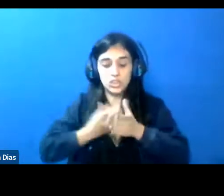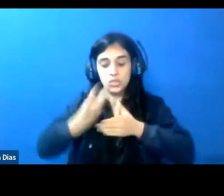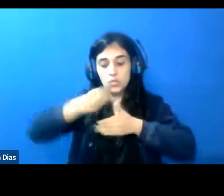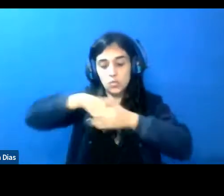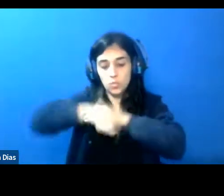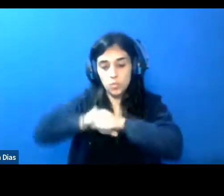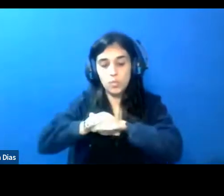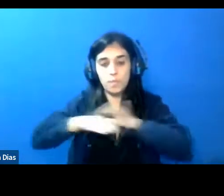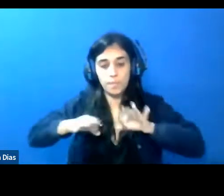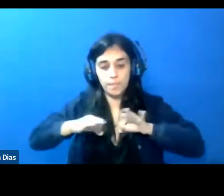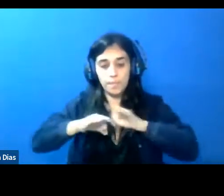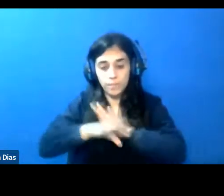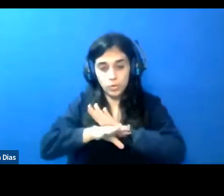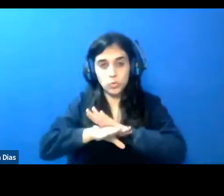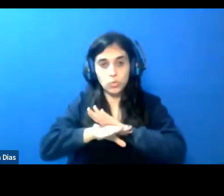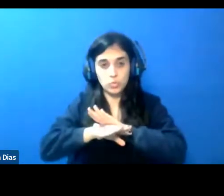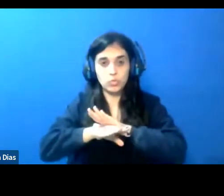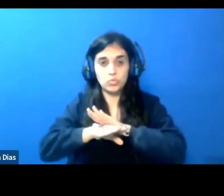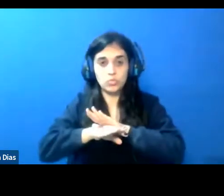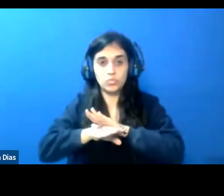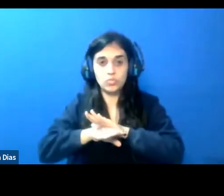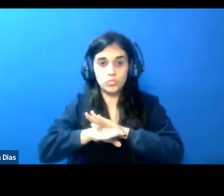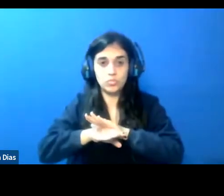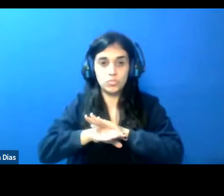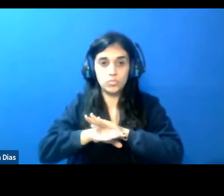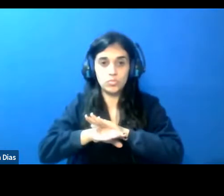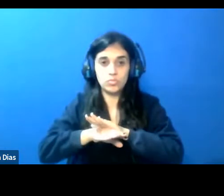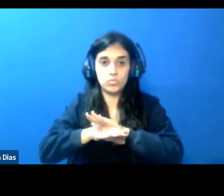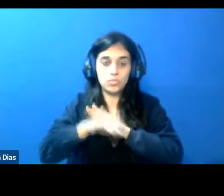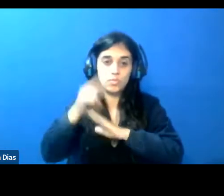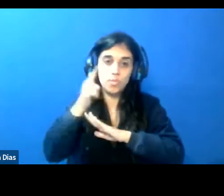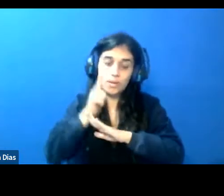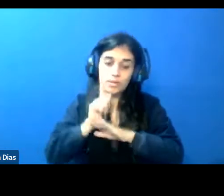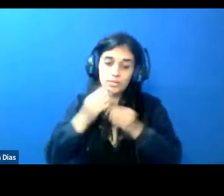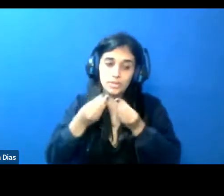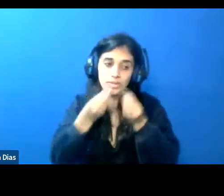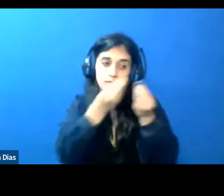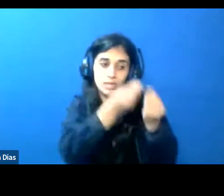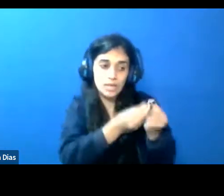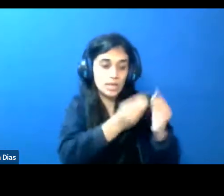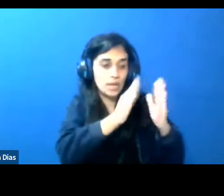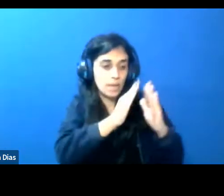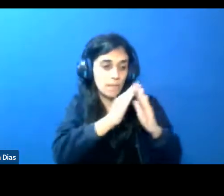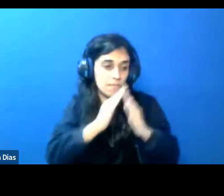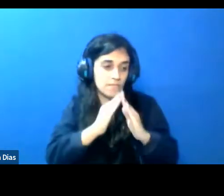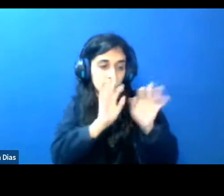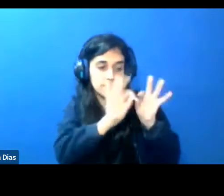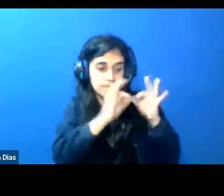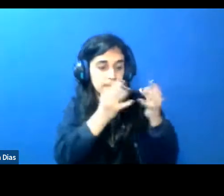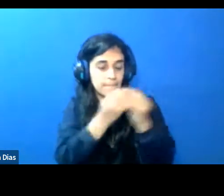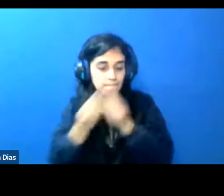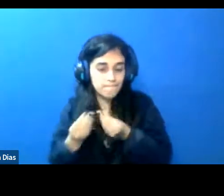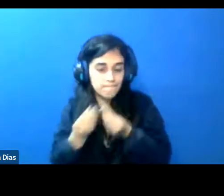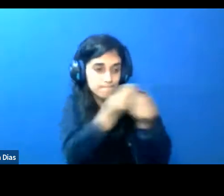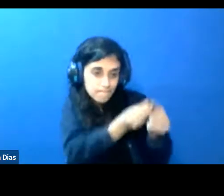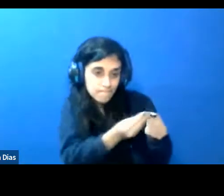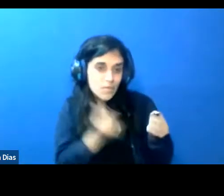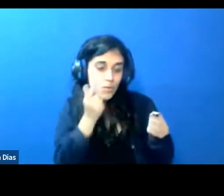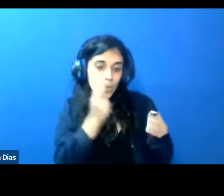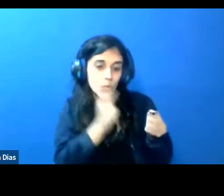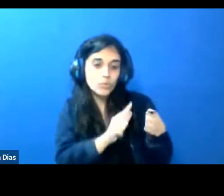semente reservada, aquela semente guardada lá para estar dando para o vizinho, para outra família, enfim. Essas famílias que